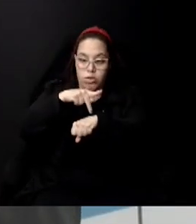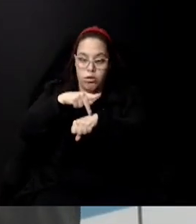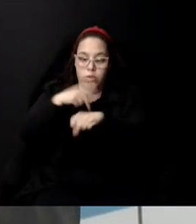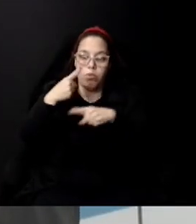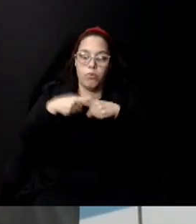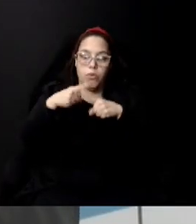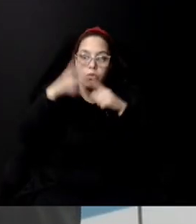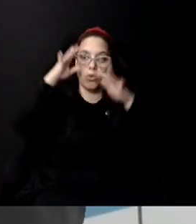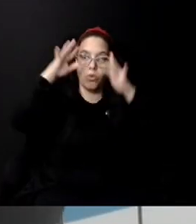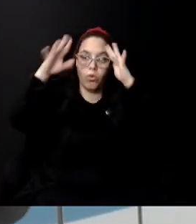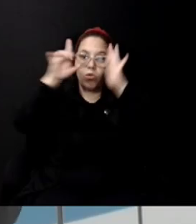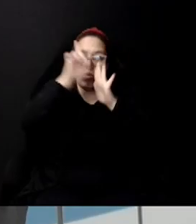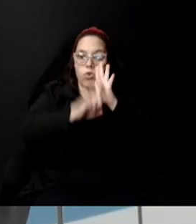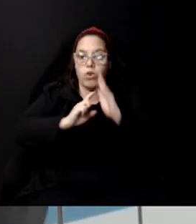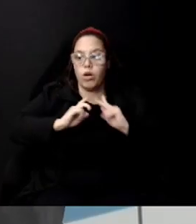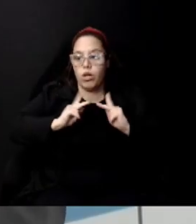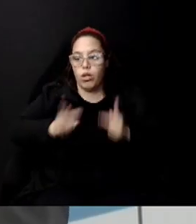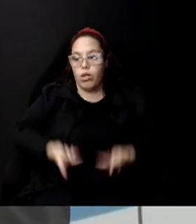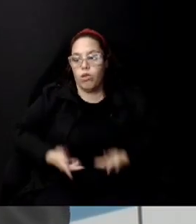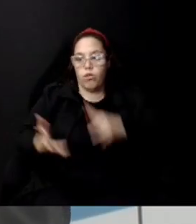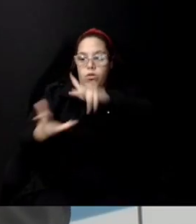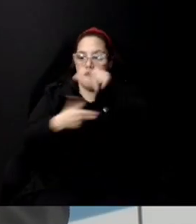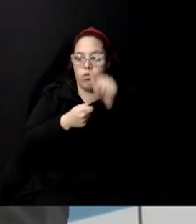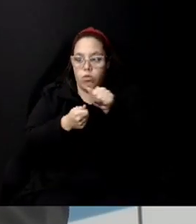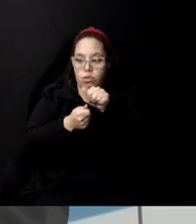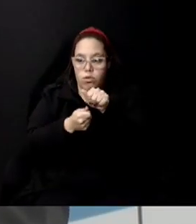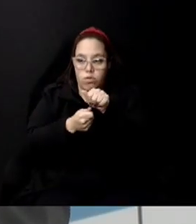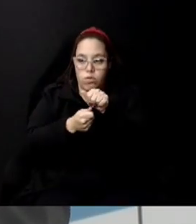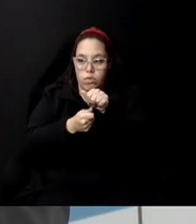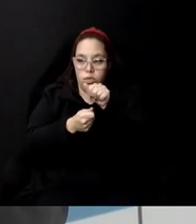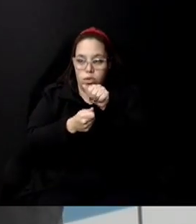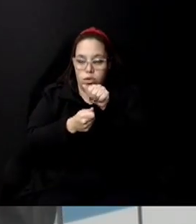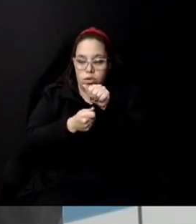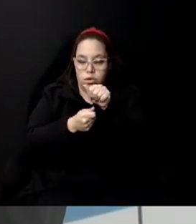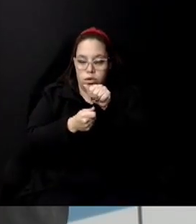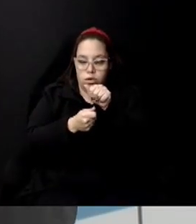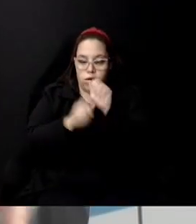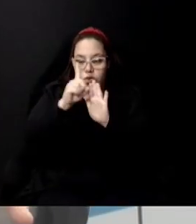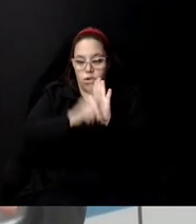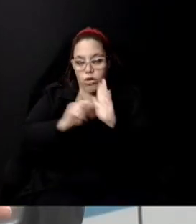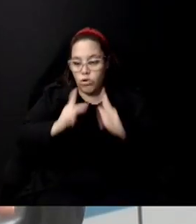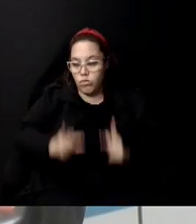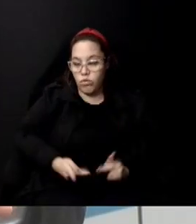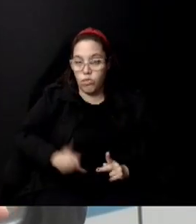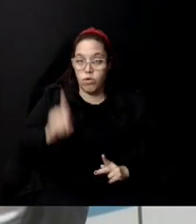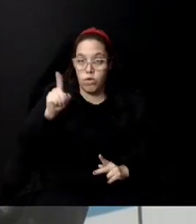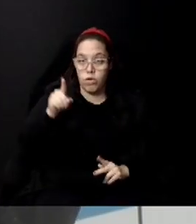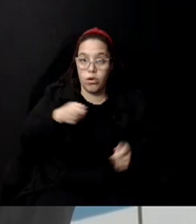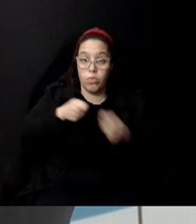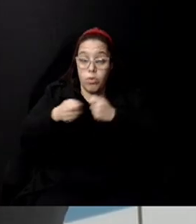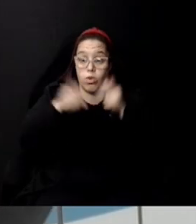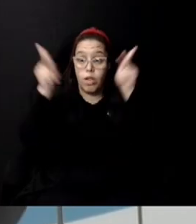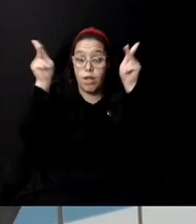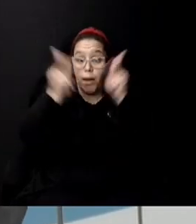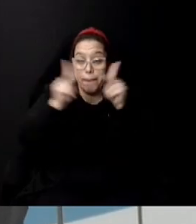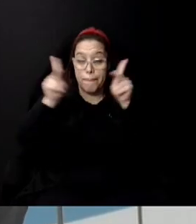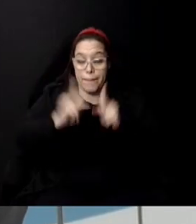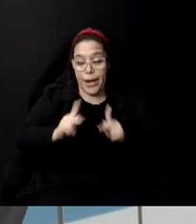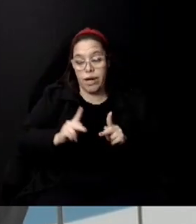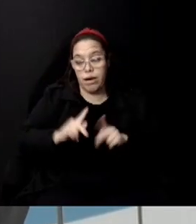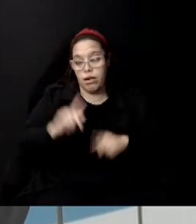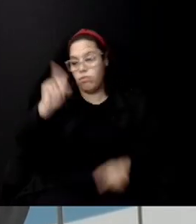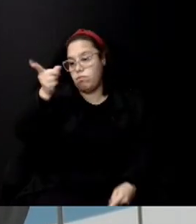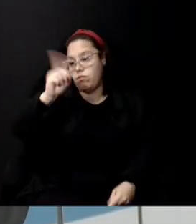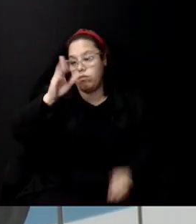direito internacional, e aí envolve também o direito internacional dos direitos humanos, é a manutenção da paz. Não é um foco